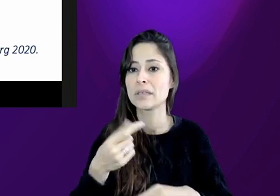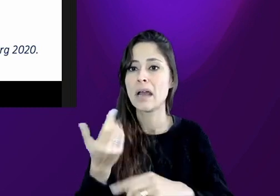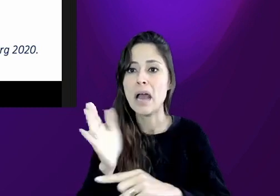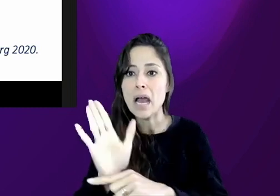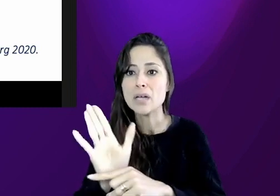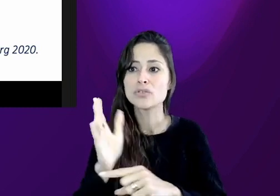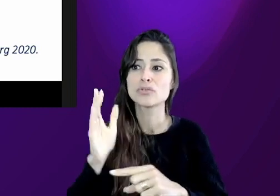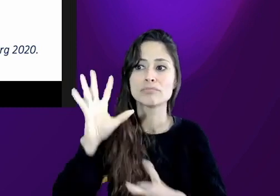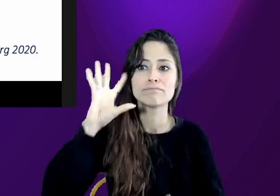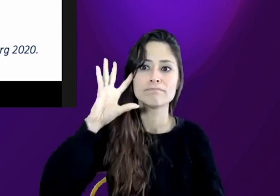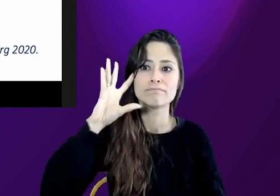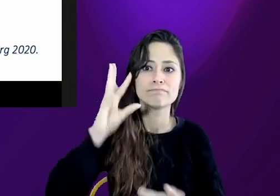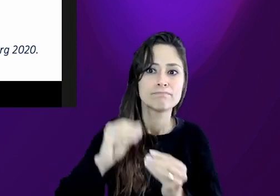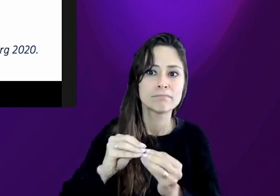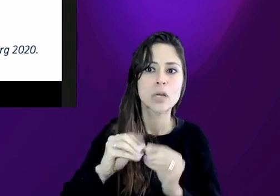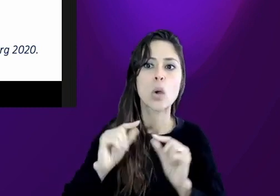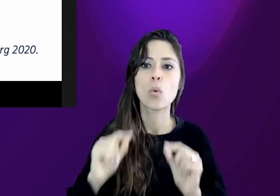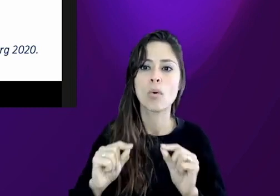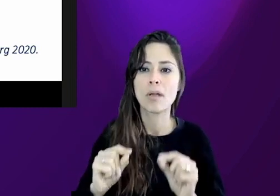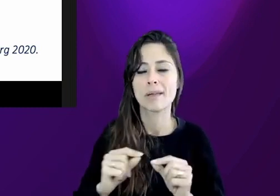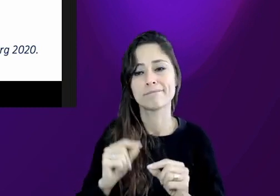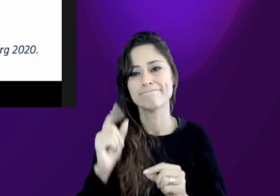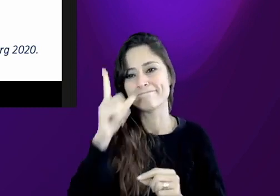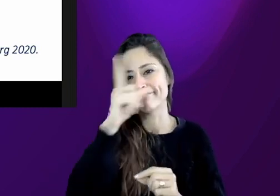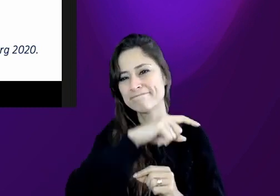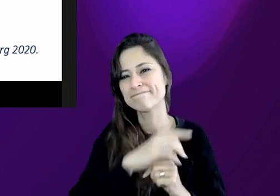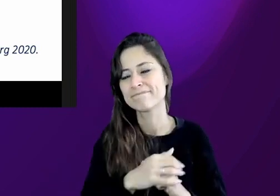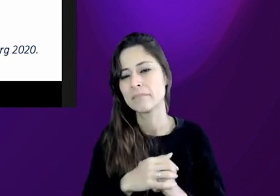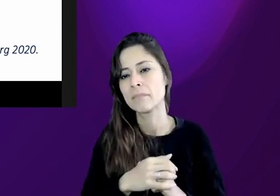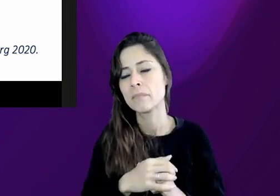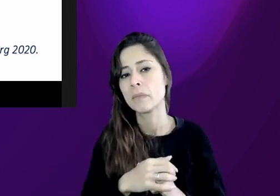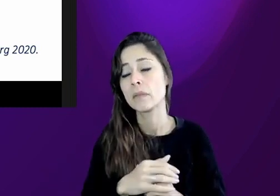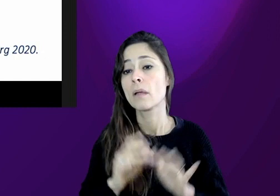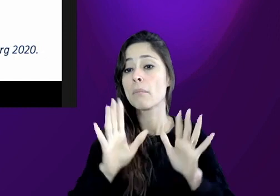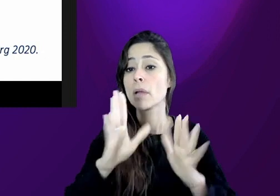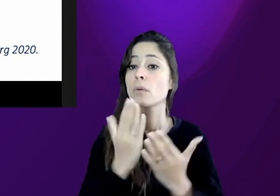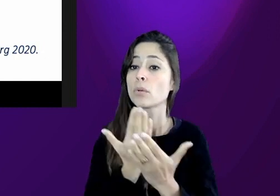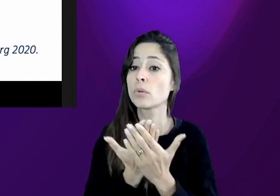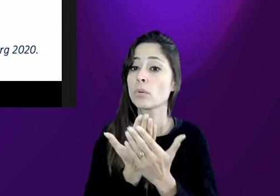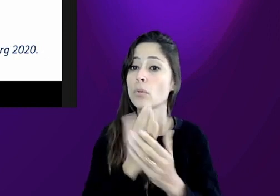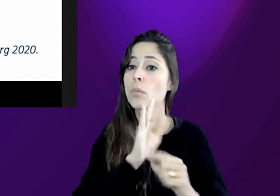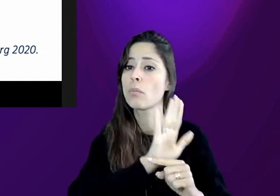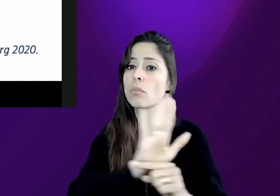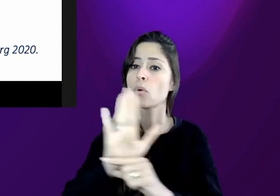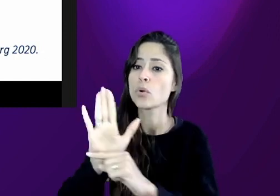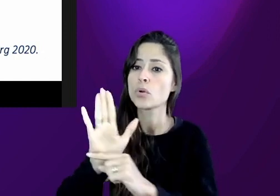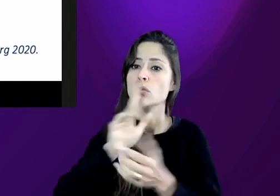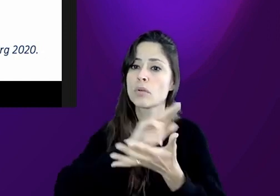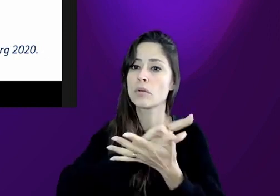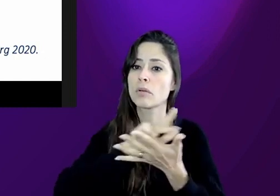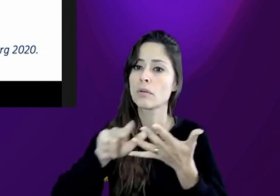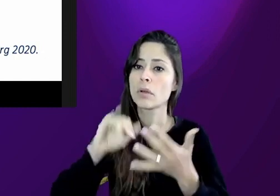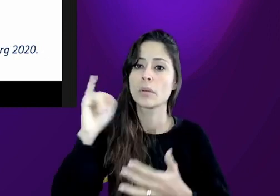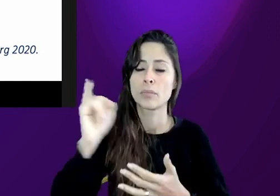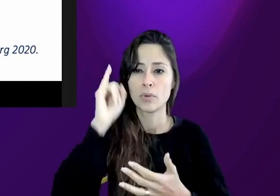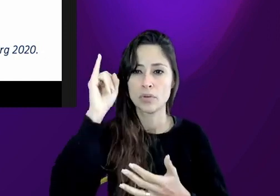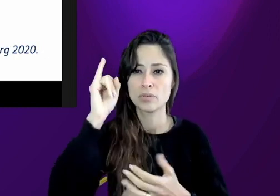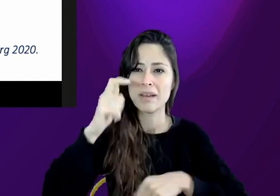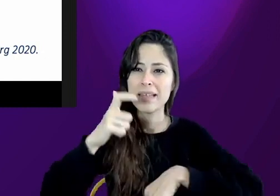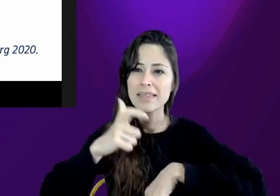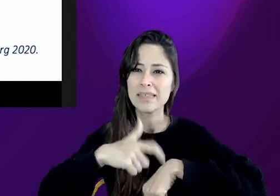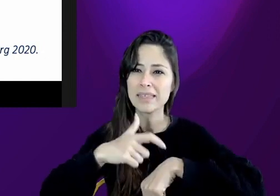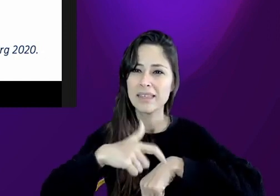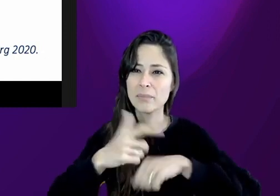conclusão definitiva. Entretanto, isso nos mostrou algumas questões muito importantes. O tempo cirúrgico da